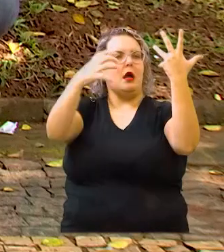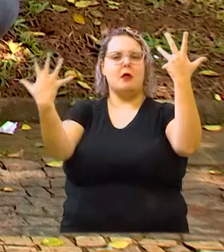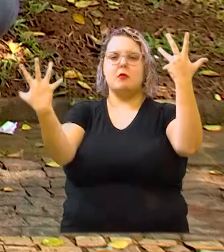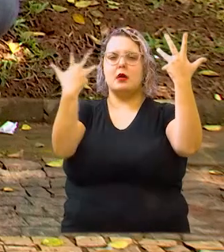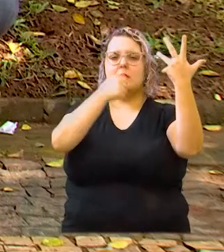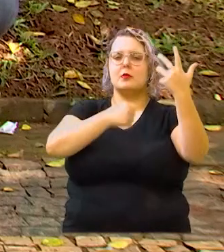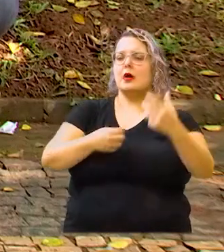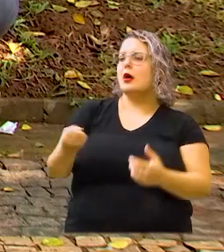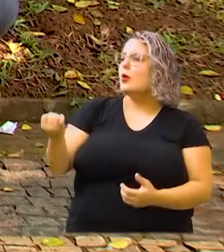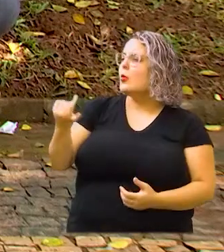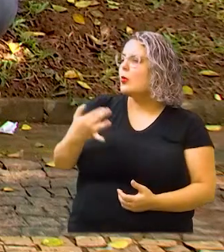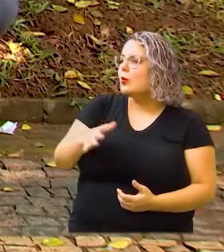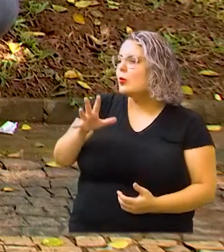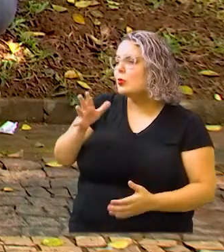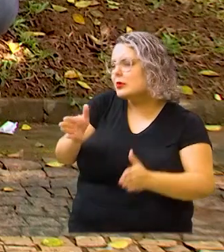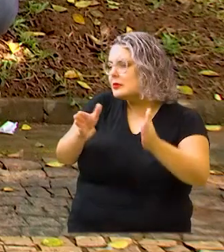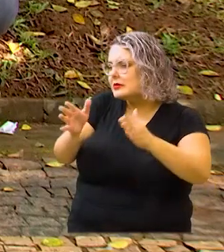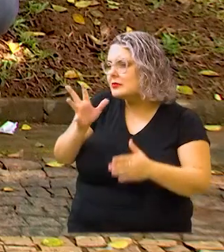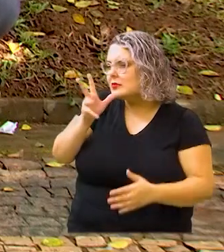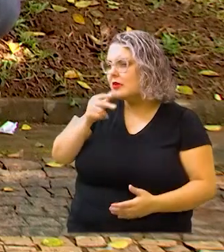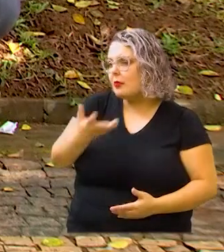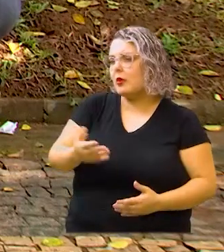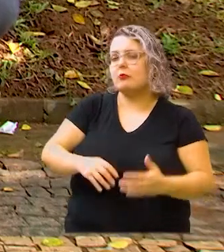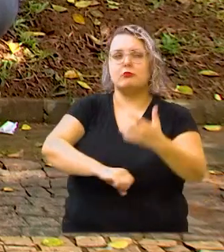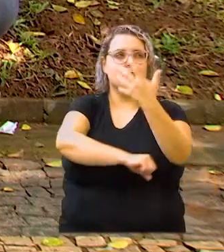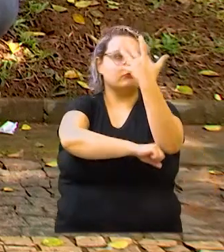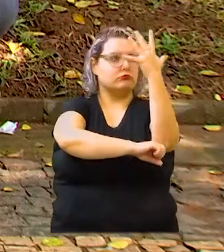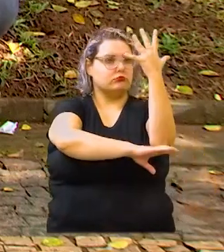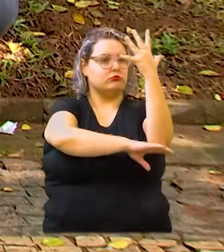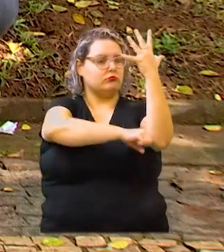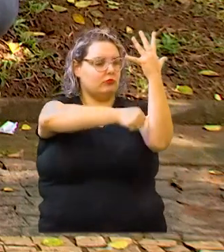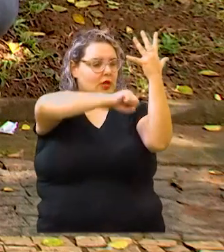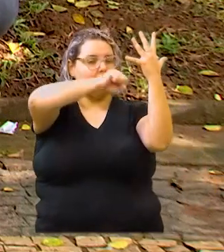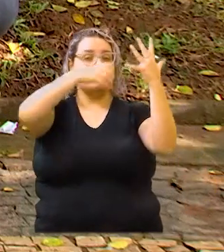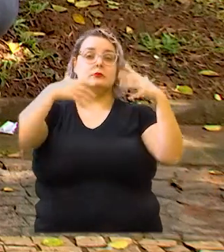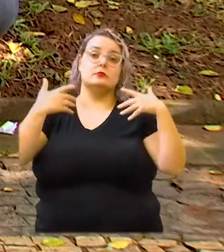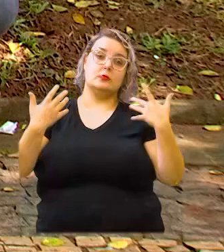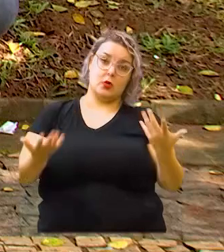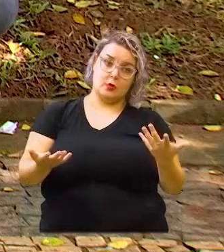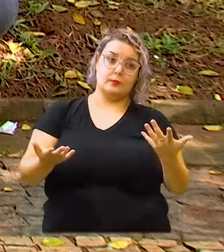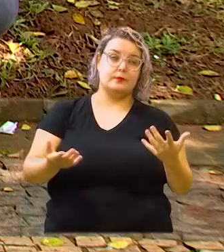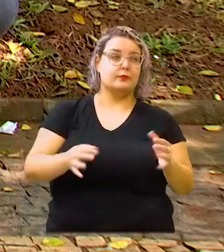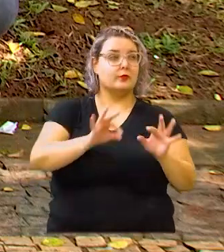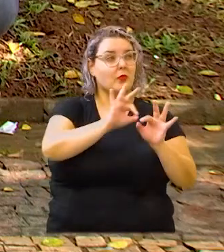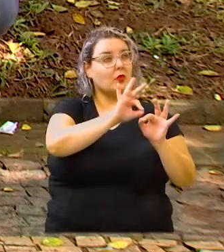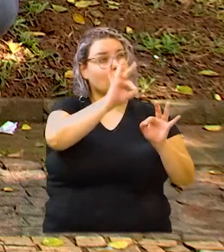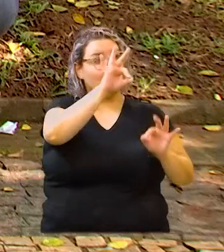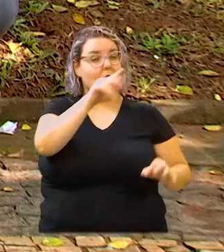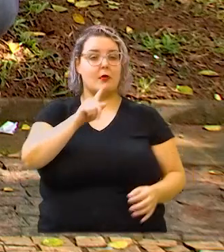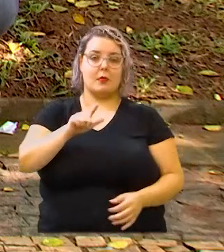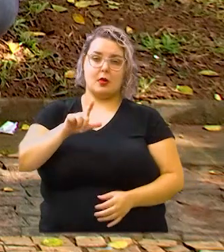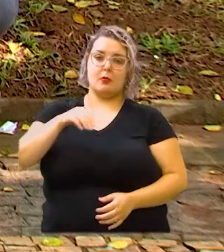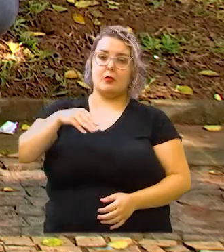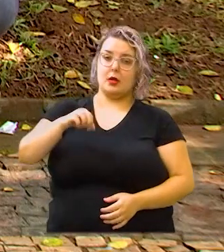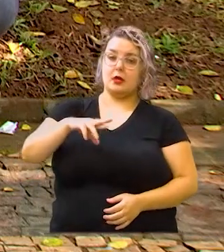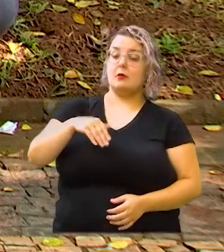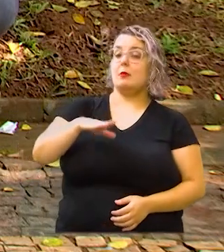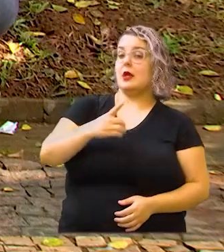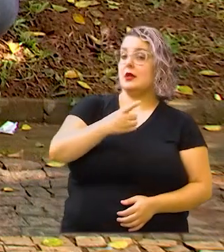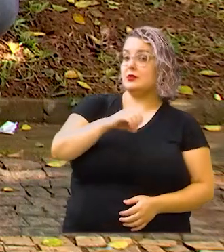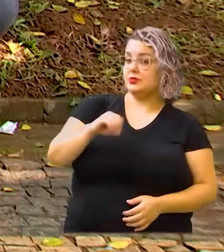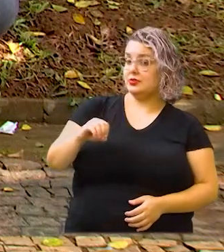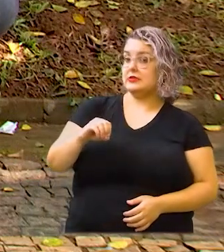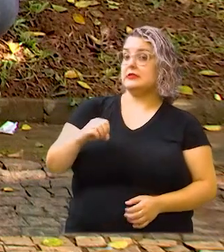as próximas gerações. Quanto tempo demora para crescer uma árvore e ficar desse tamanho assim? Bom, então, essas árvores, olha a altura dessa palmeira, tem mais de 100